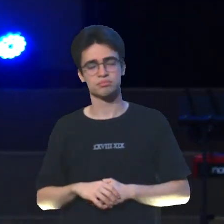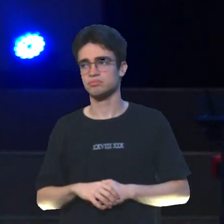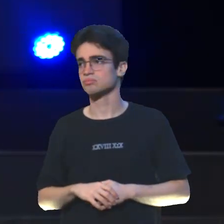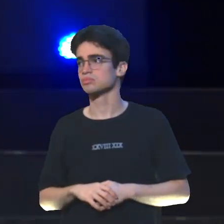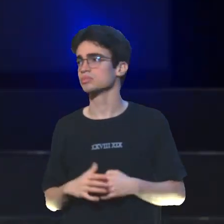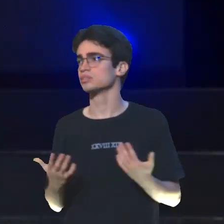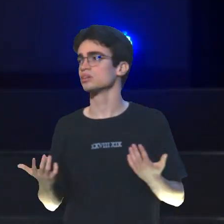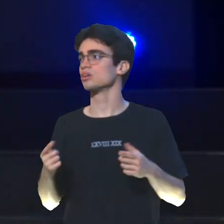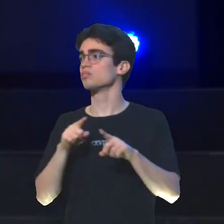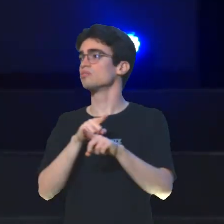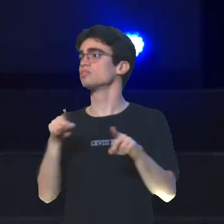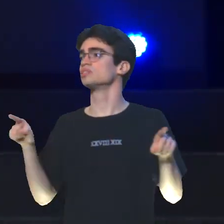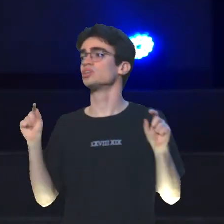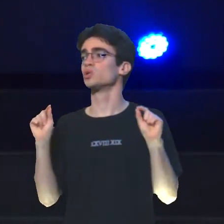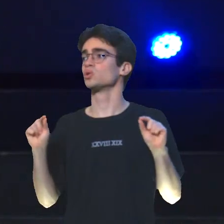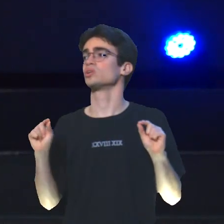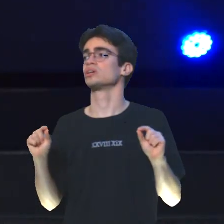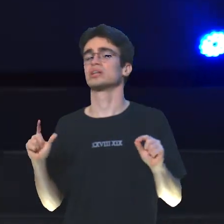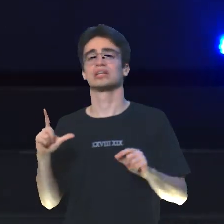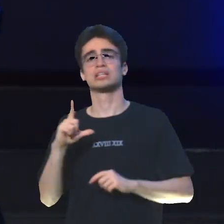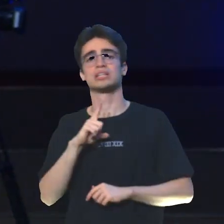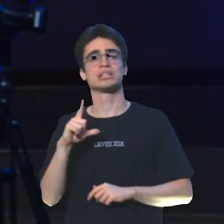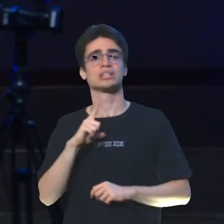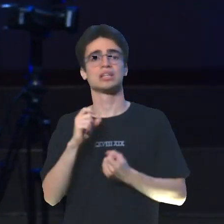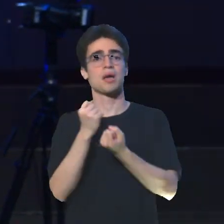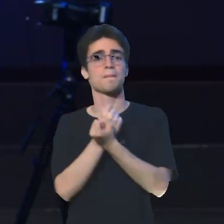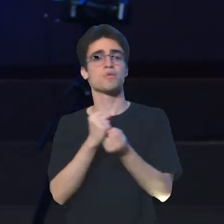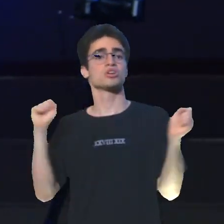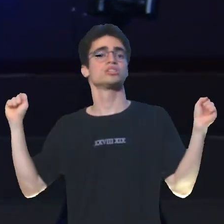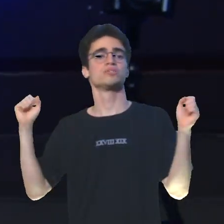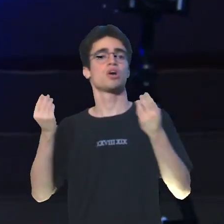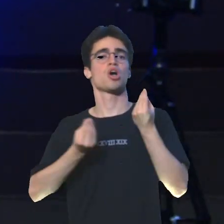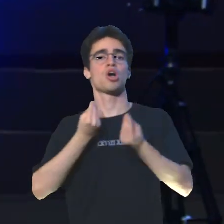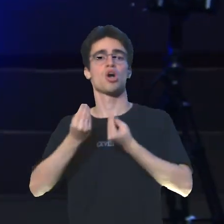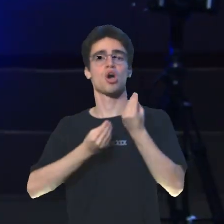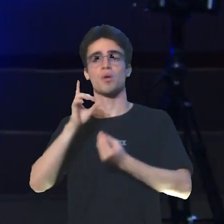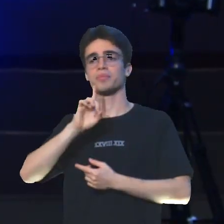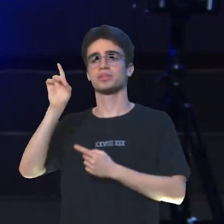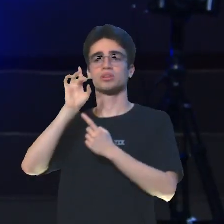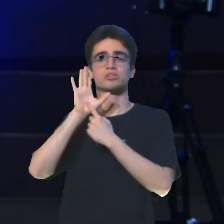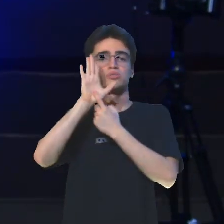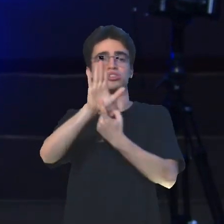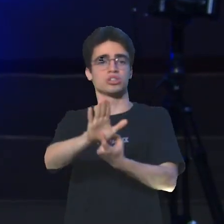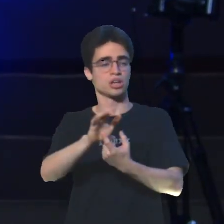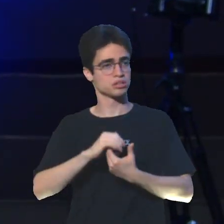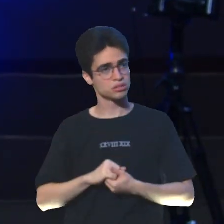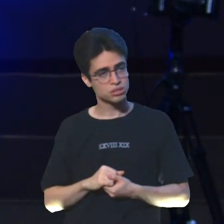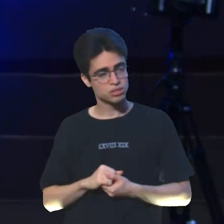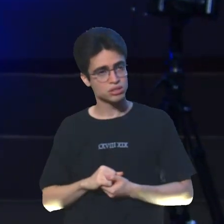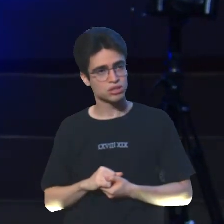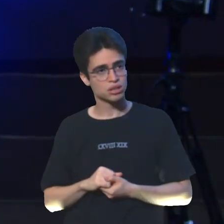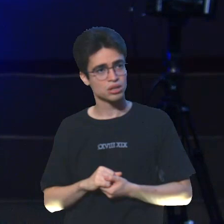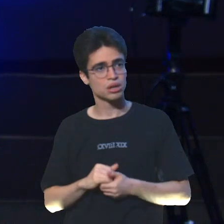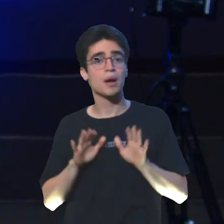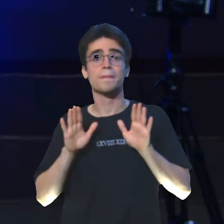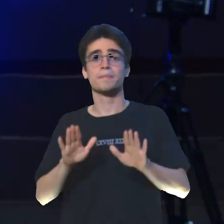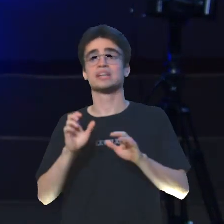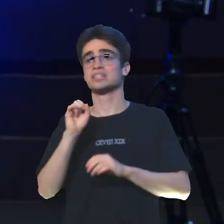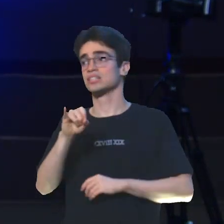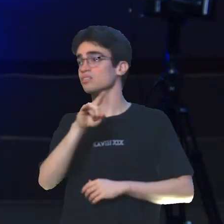não sei qual é o impossível que o Senhor está mostrando para você. Mas se você parar para